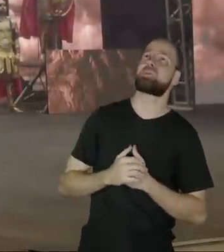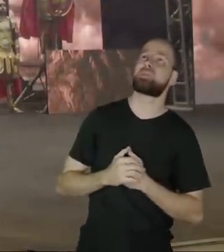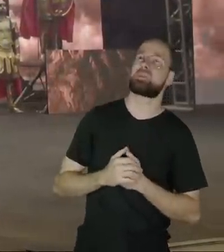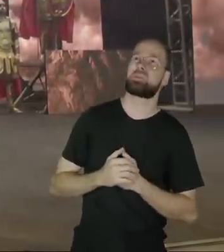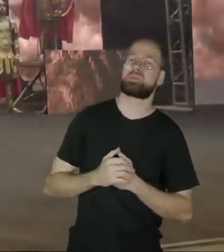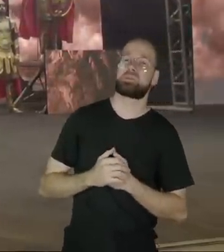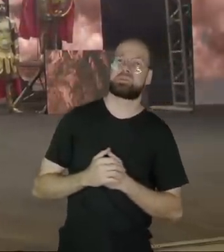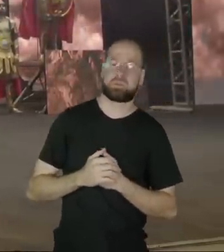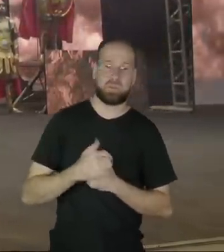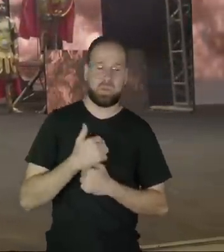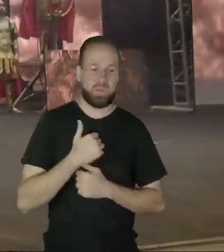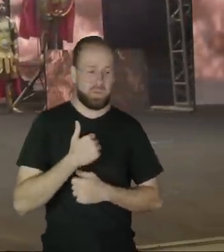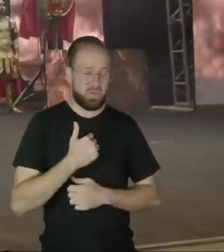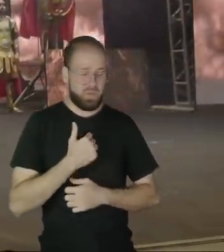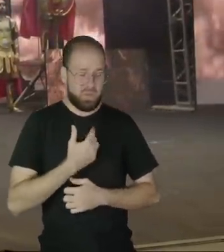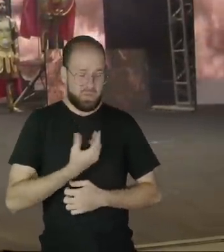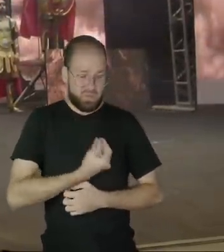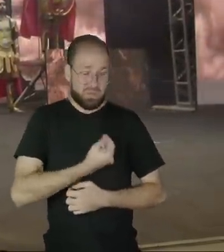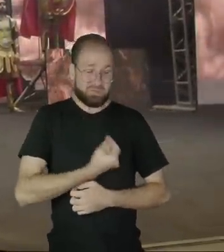Tenho sede.